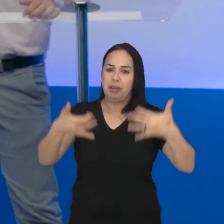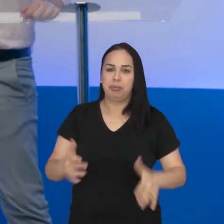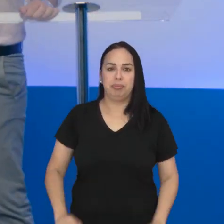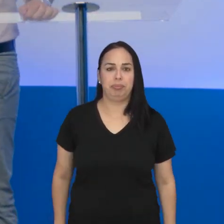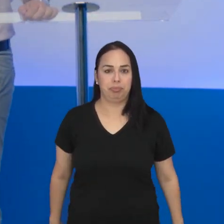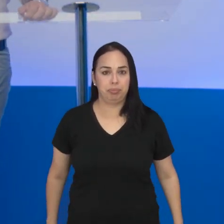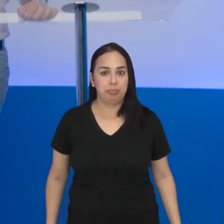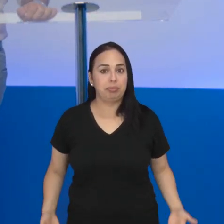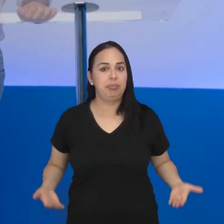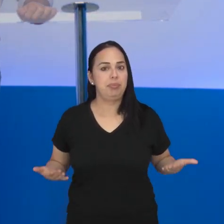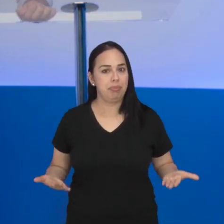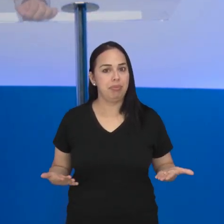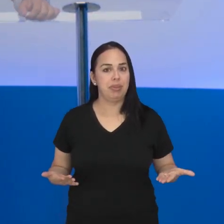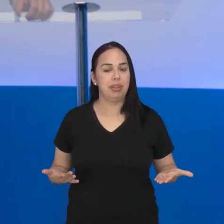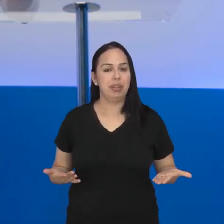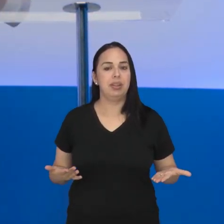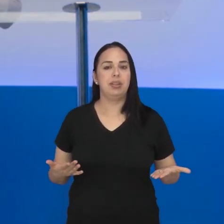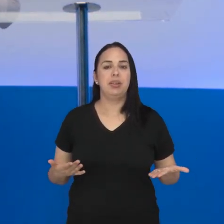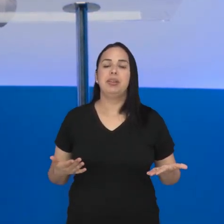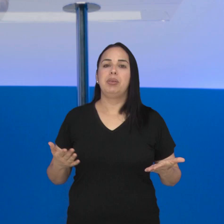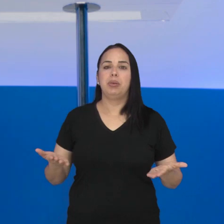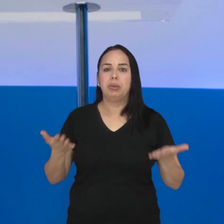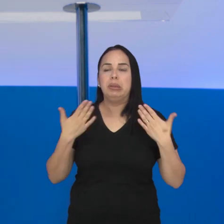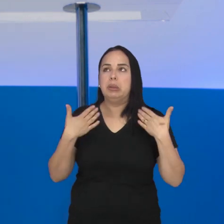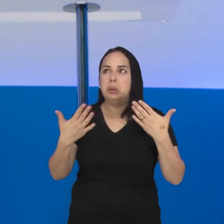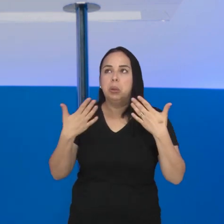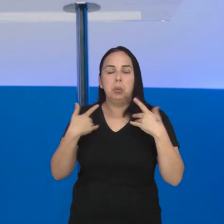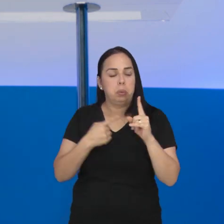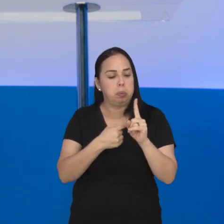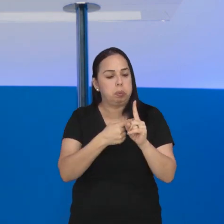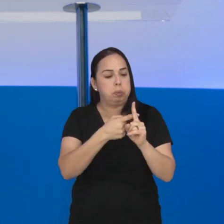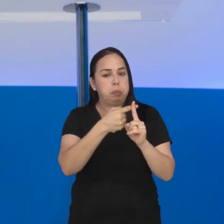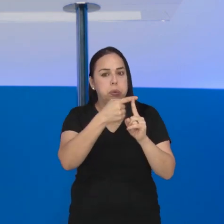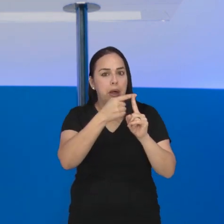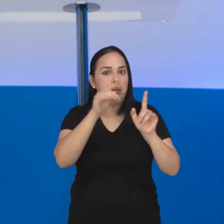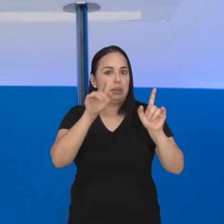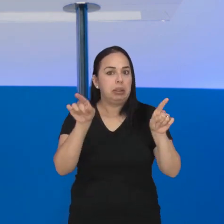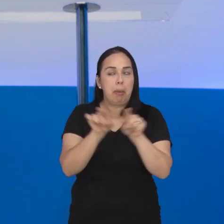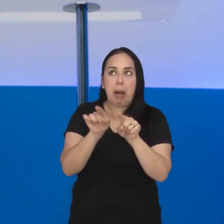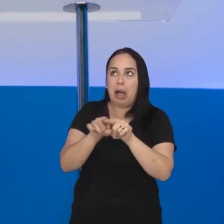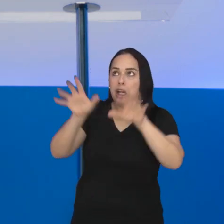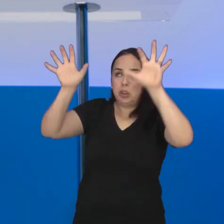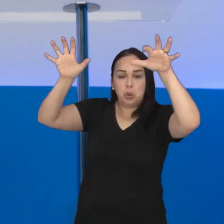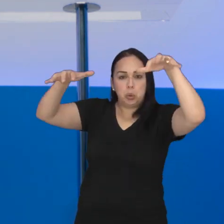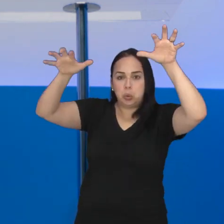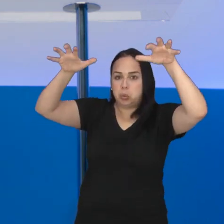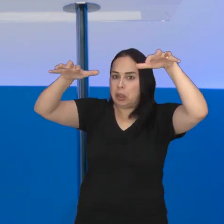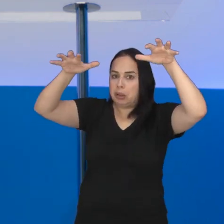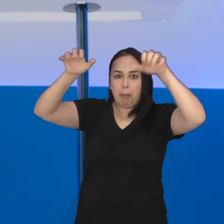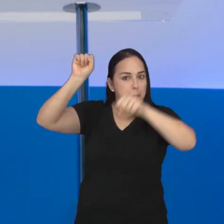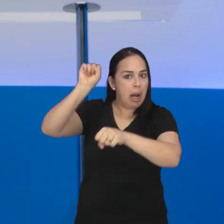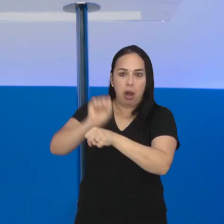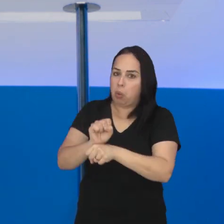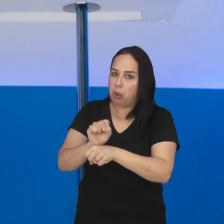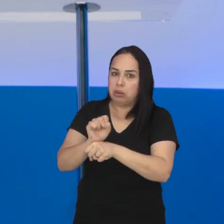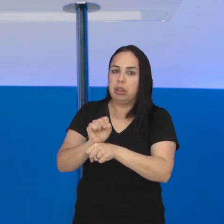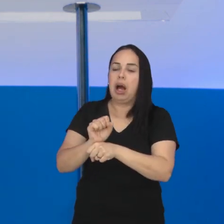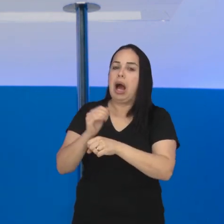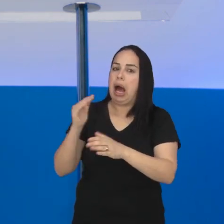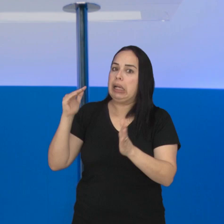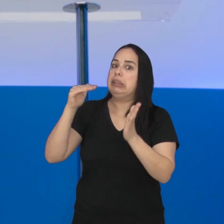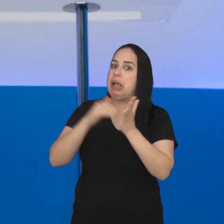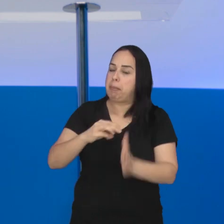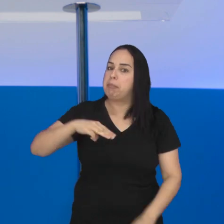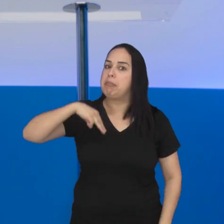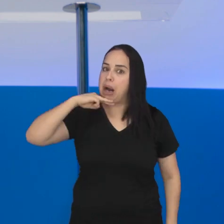já. E pessoal, falando nas altas temperaturas, a época de chuva não acabou. E a gente sabe que este período mais instável segue até março.